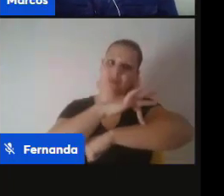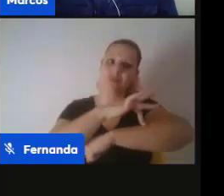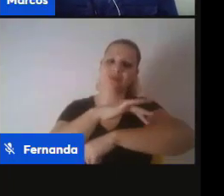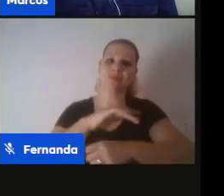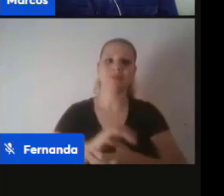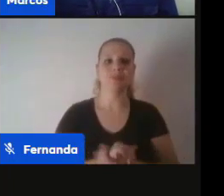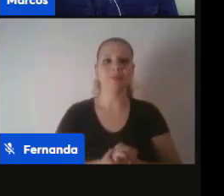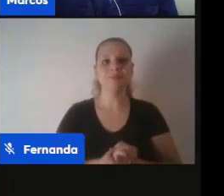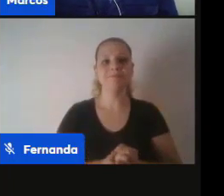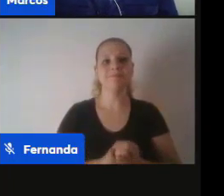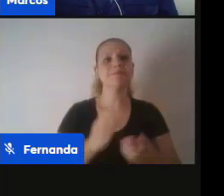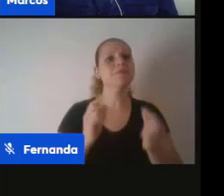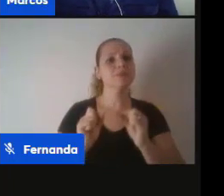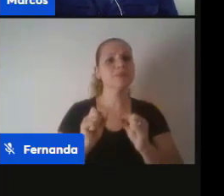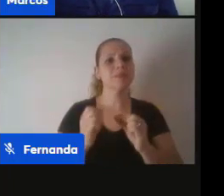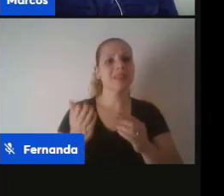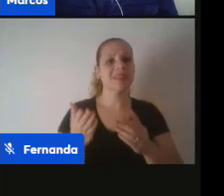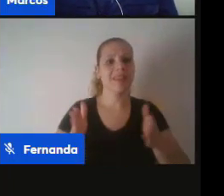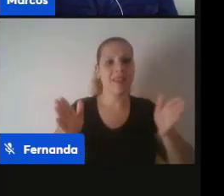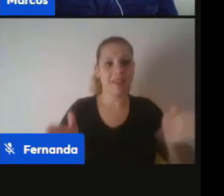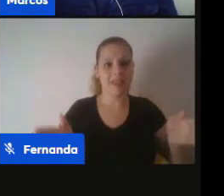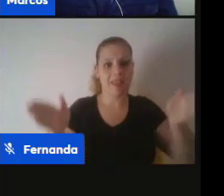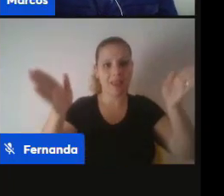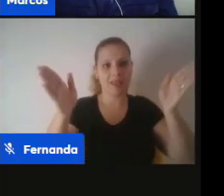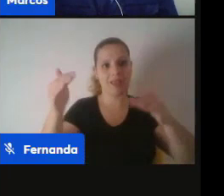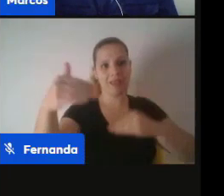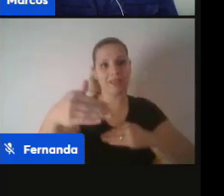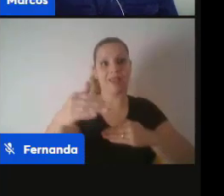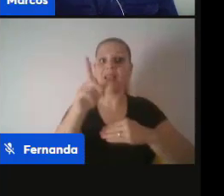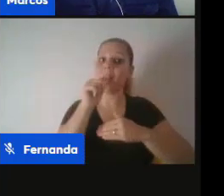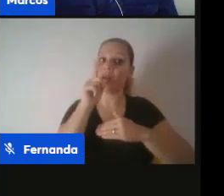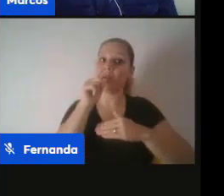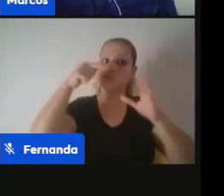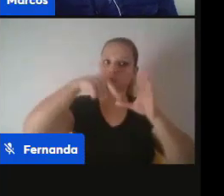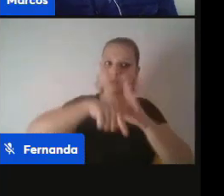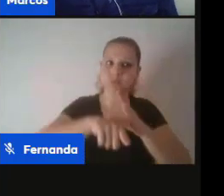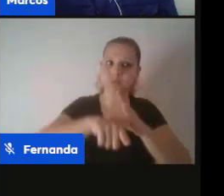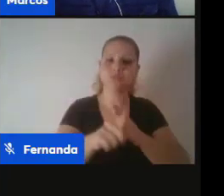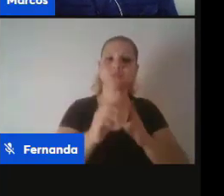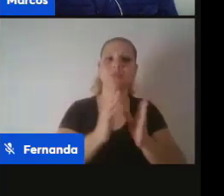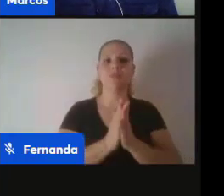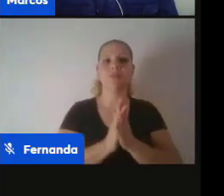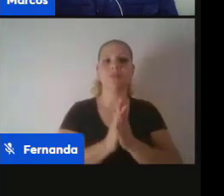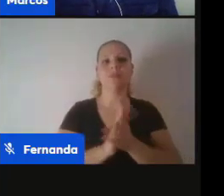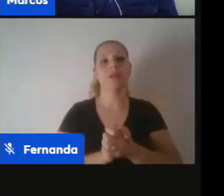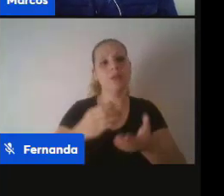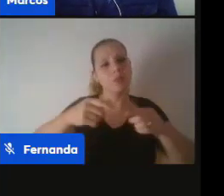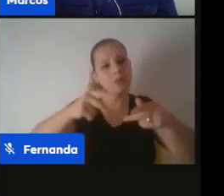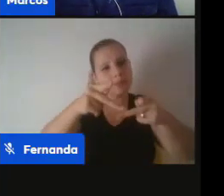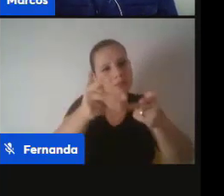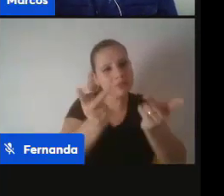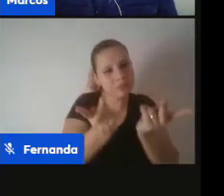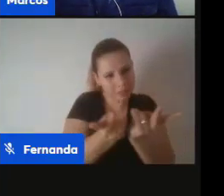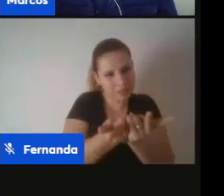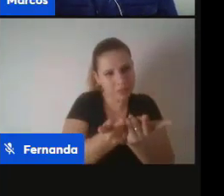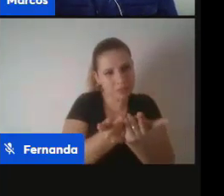Nós temos aqui os servíveis, que são as caixas d'água, são as cisternas, são aqueles pratos de plantas, onde